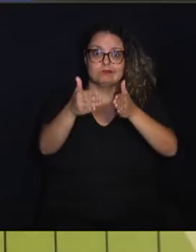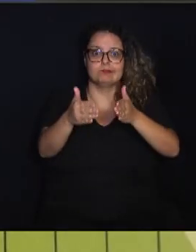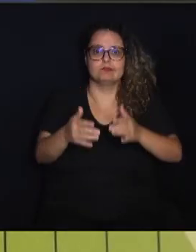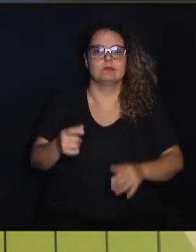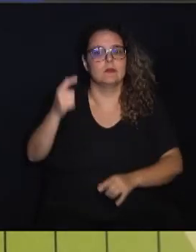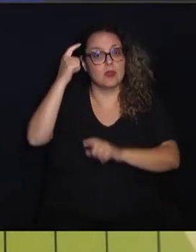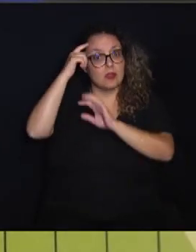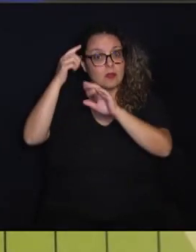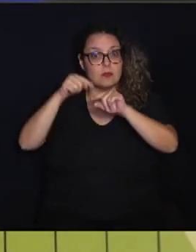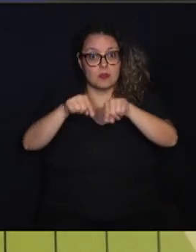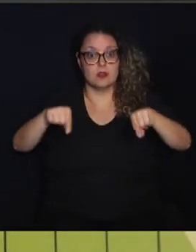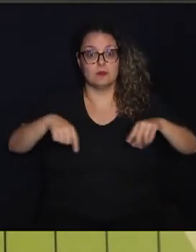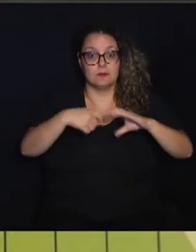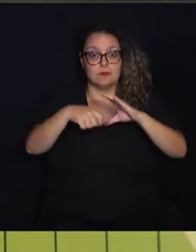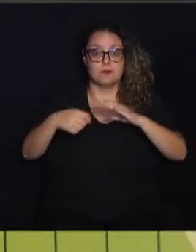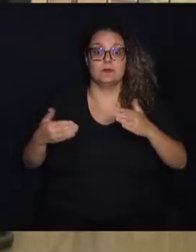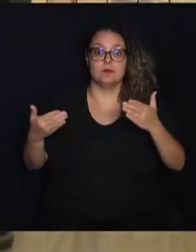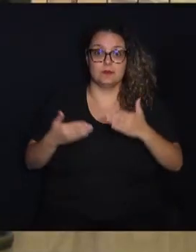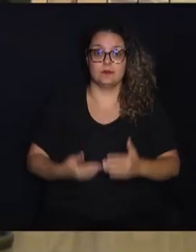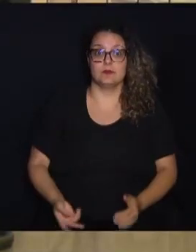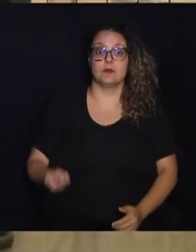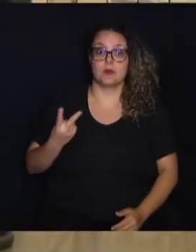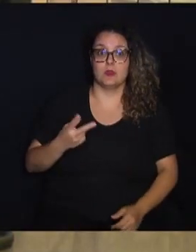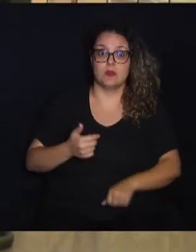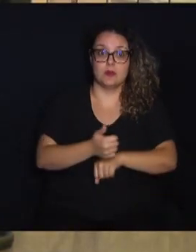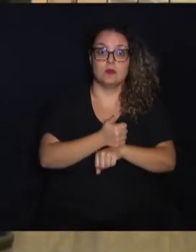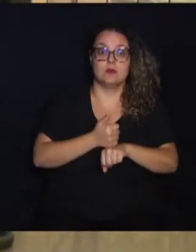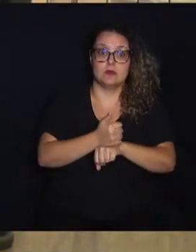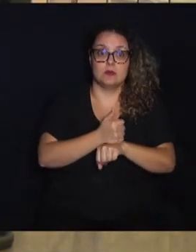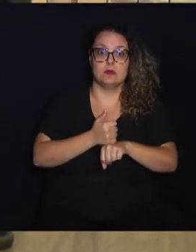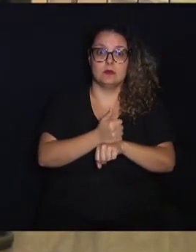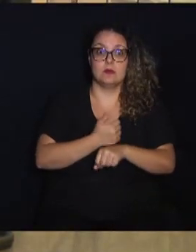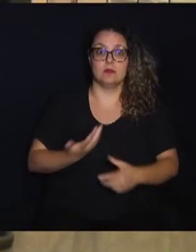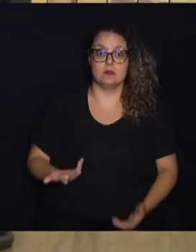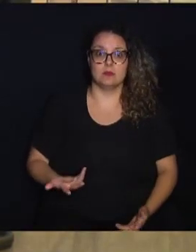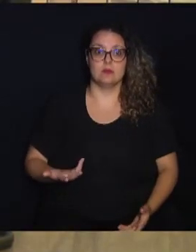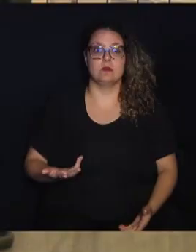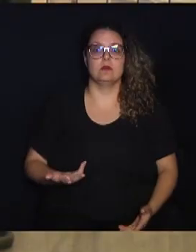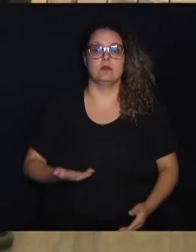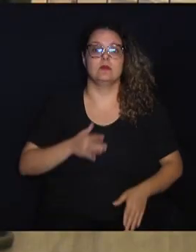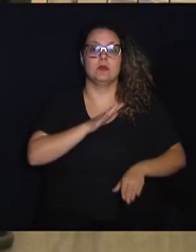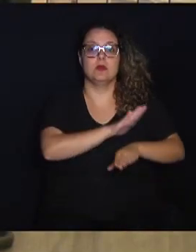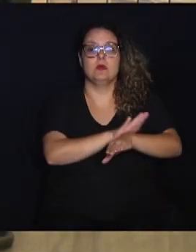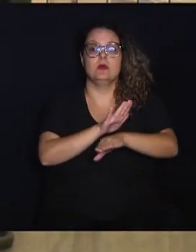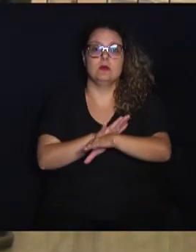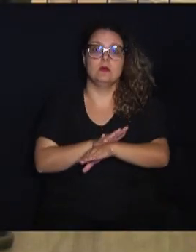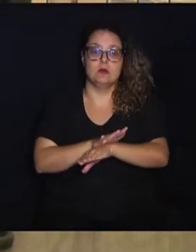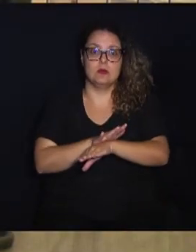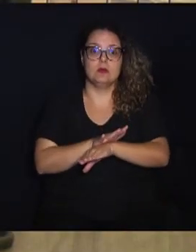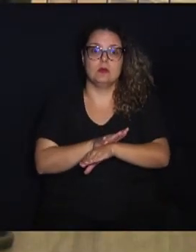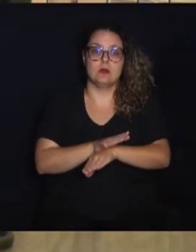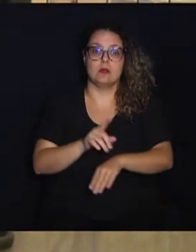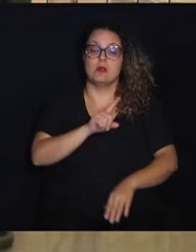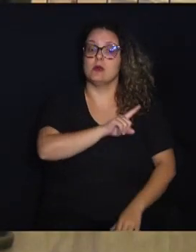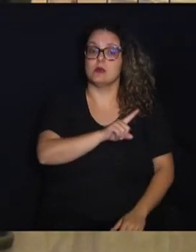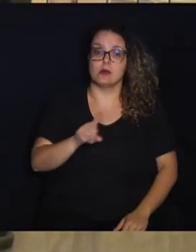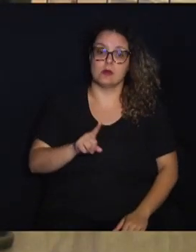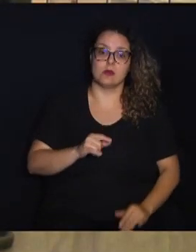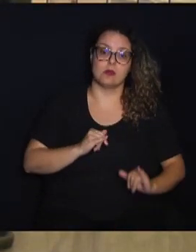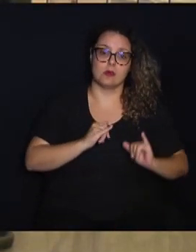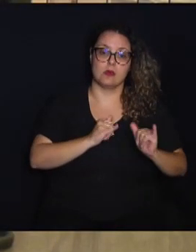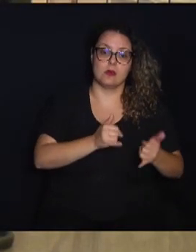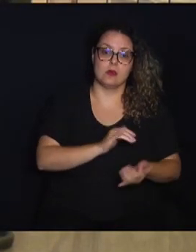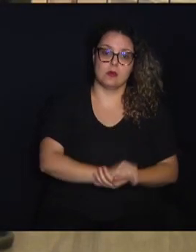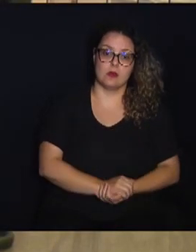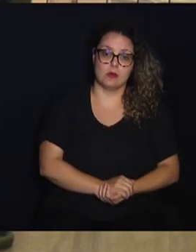Câmara de hoje traz 2 profissionais que podem nos orientar a seguir e não desistir.